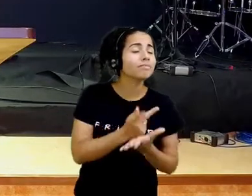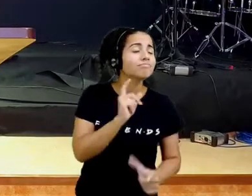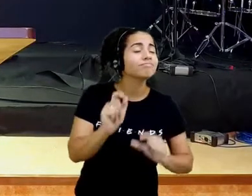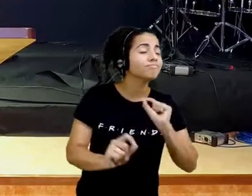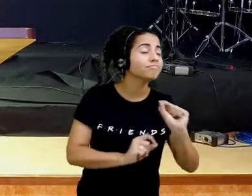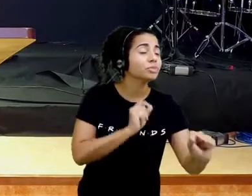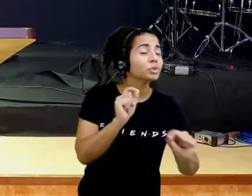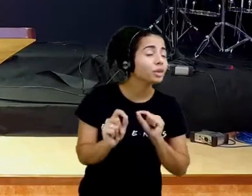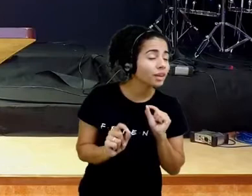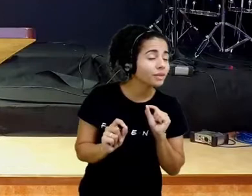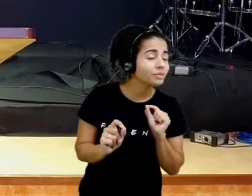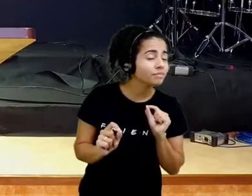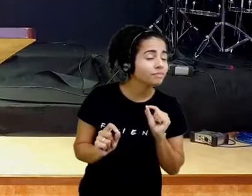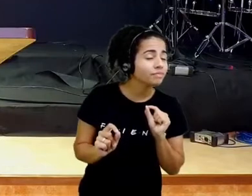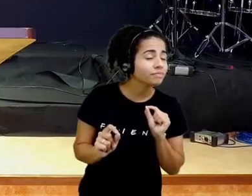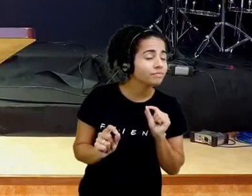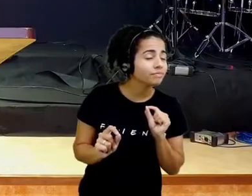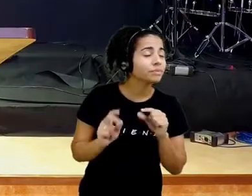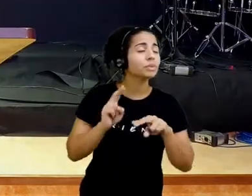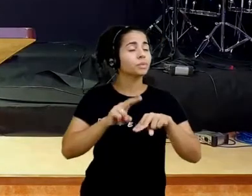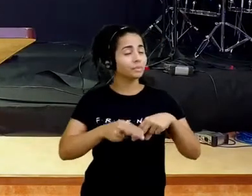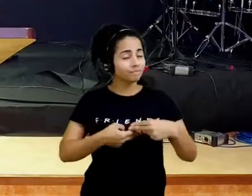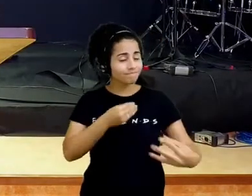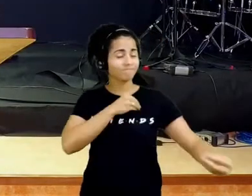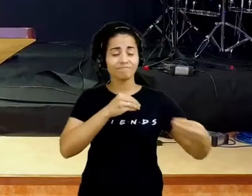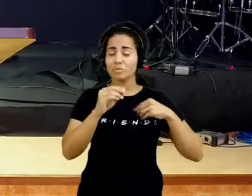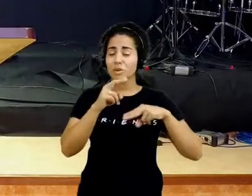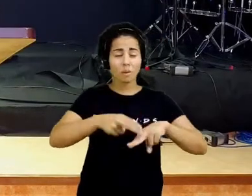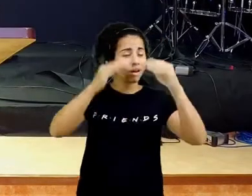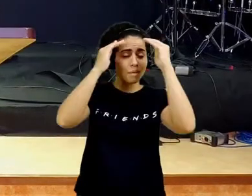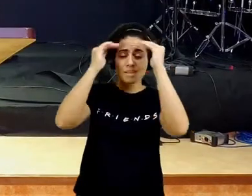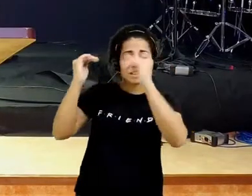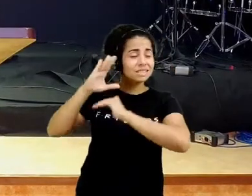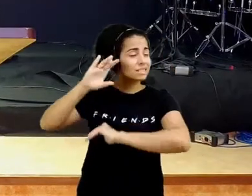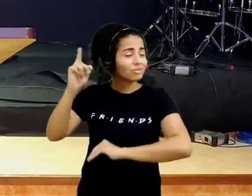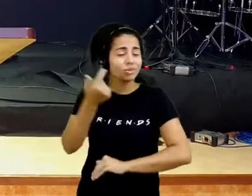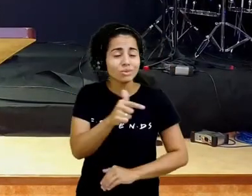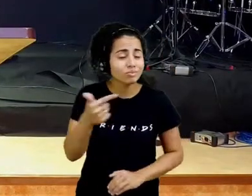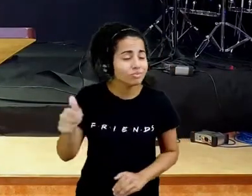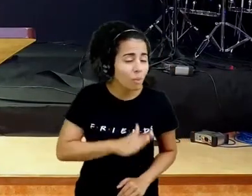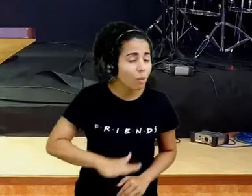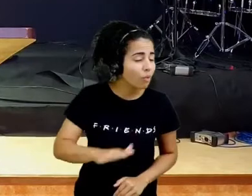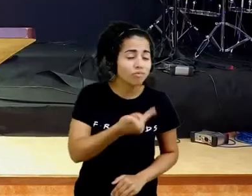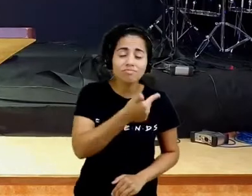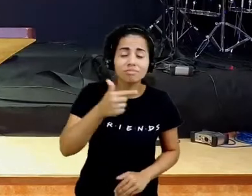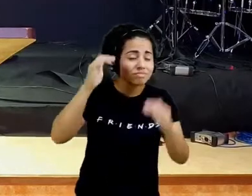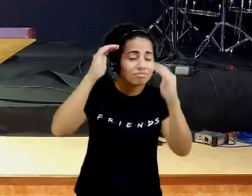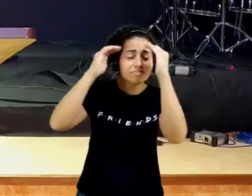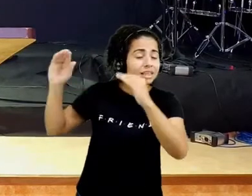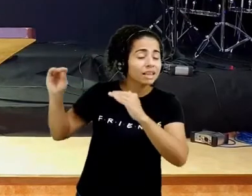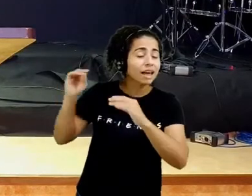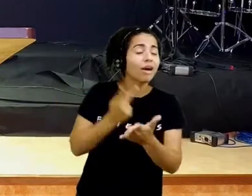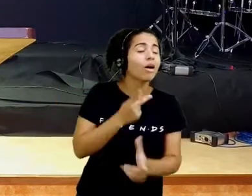por causa das suas transgressões, por causa da desobediência do Teu povo, daquele povo, Pai,